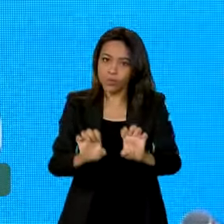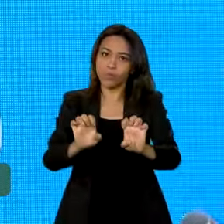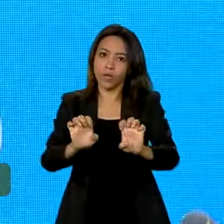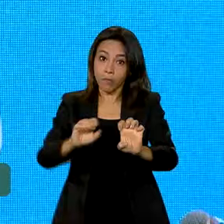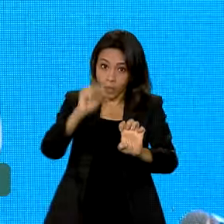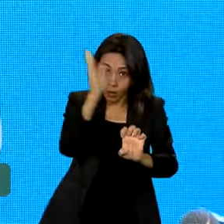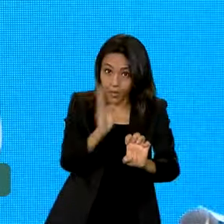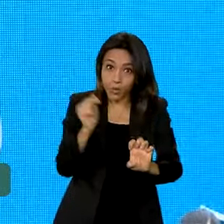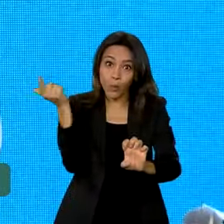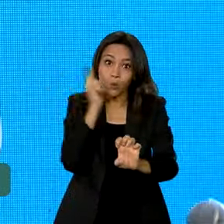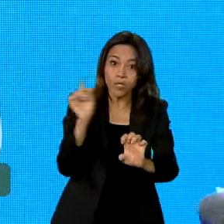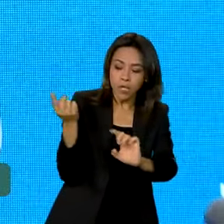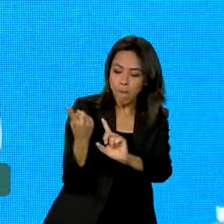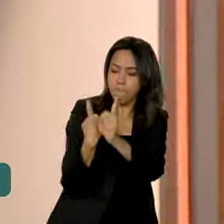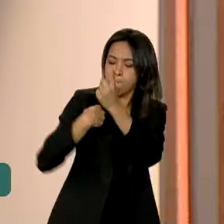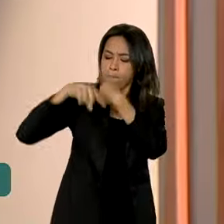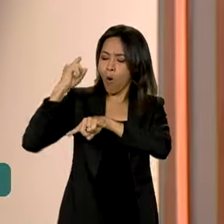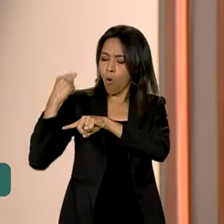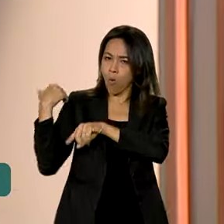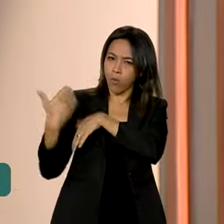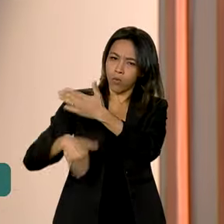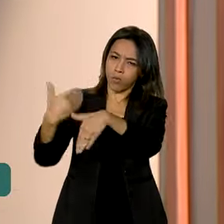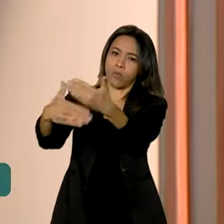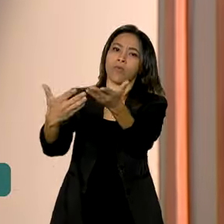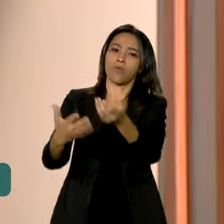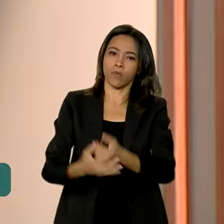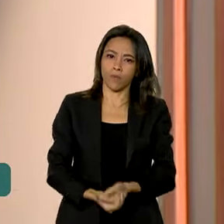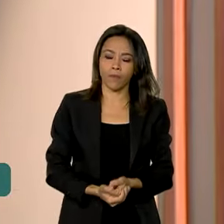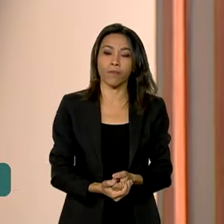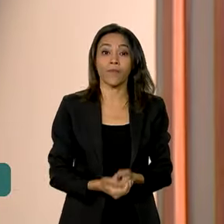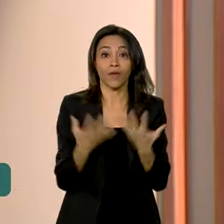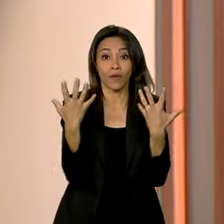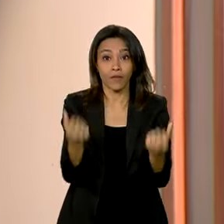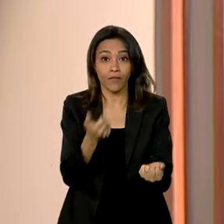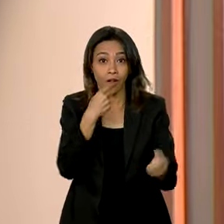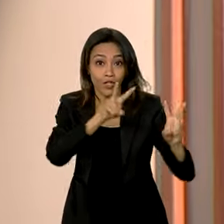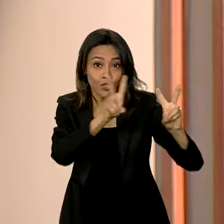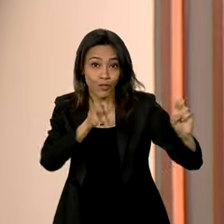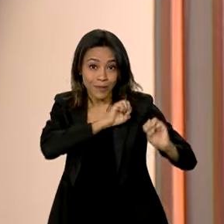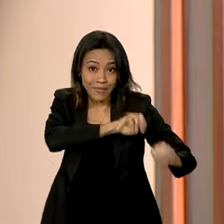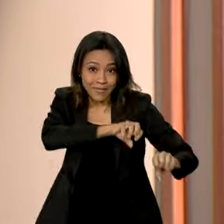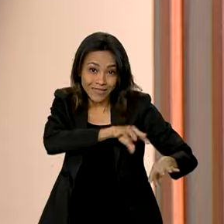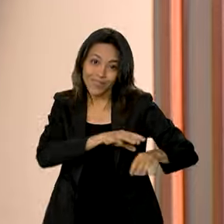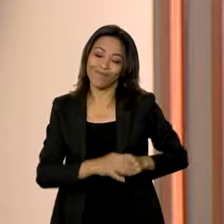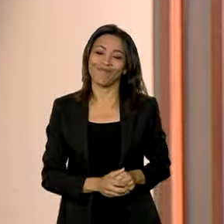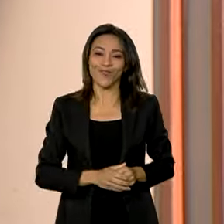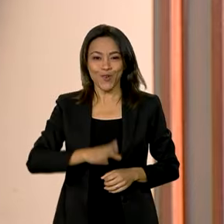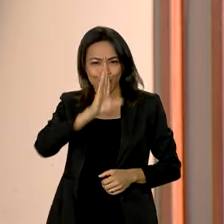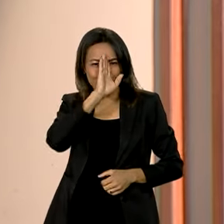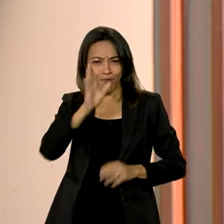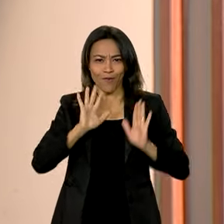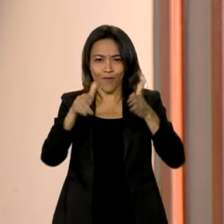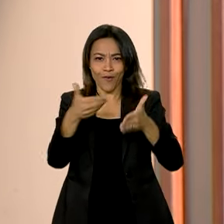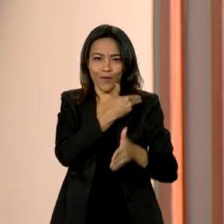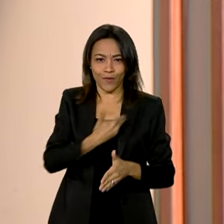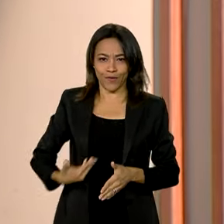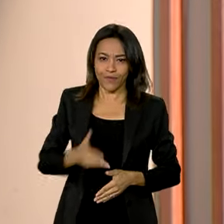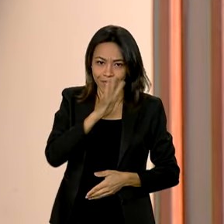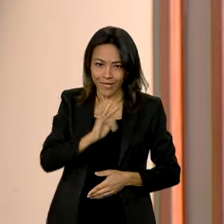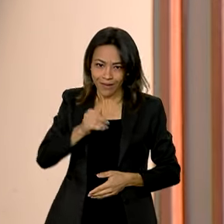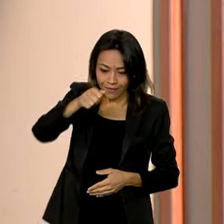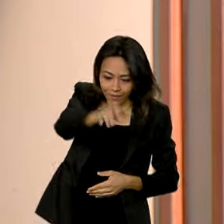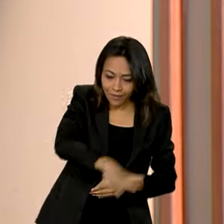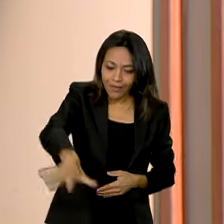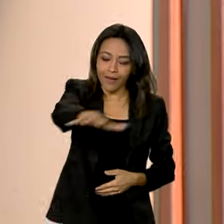outro patamar de desenvolvimento. Vamos falar agora de educação. Uma das prioridades do governo federal na área é